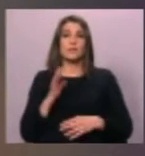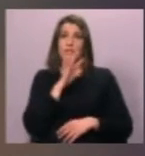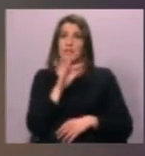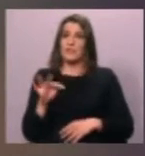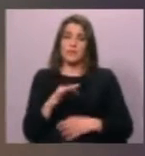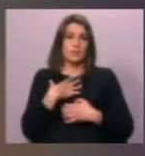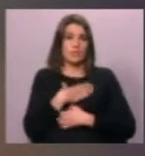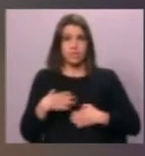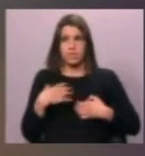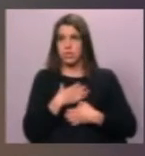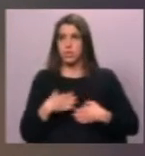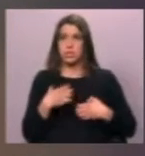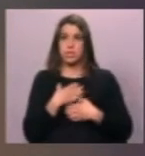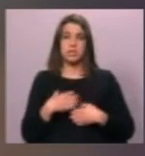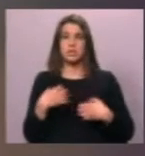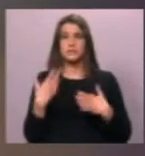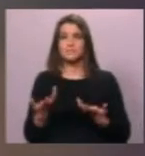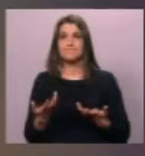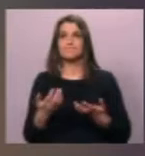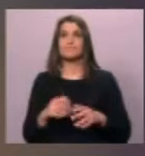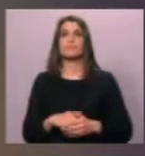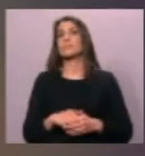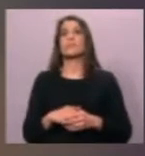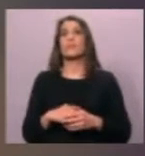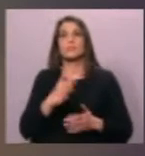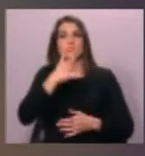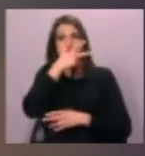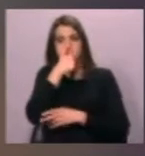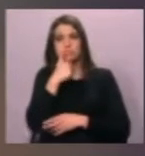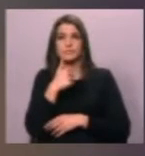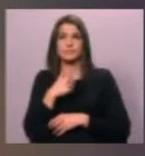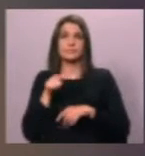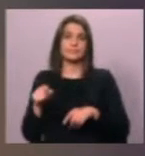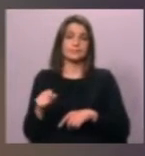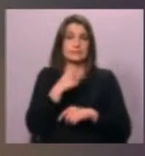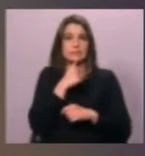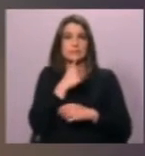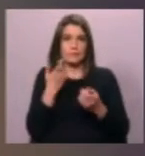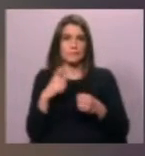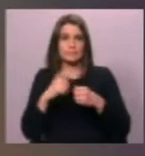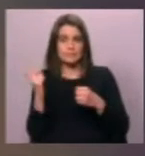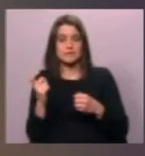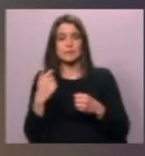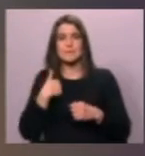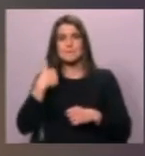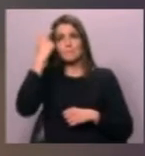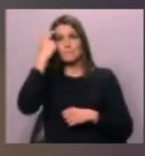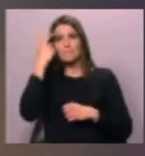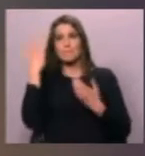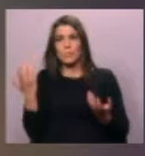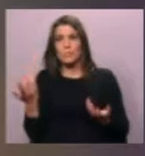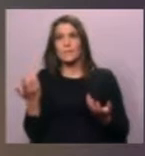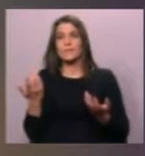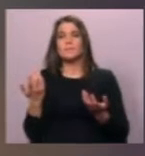the family, we were very upset about this, very unhappy about that decision, and so